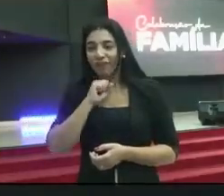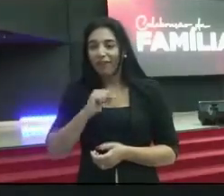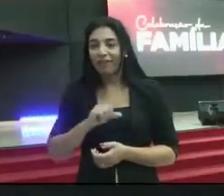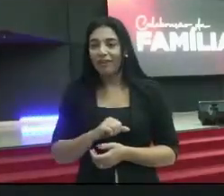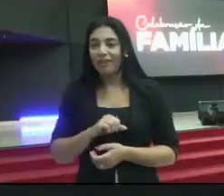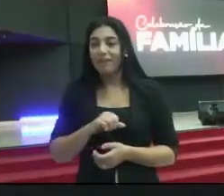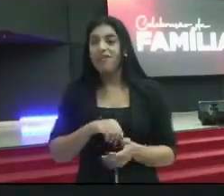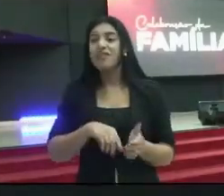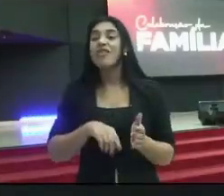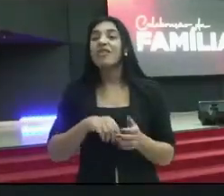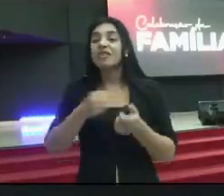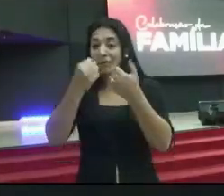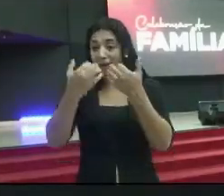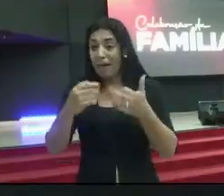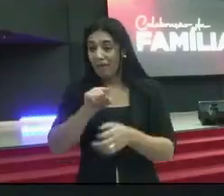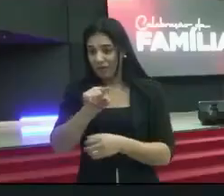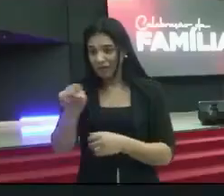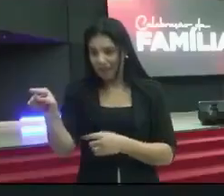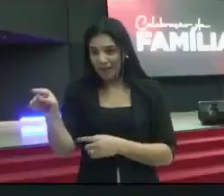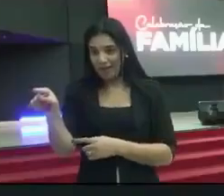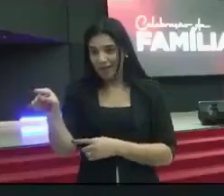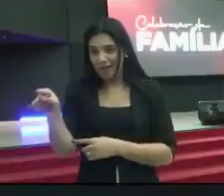Sabe o que eu estou querendo te dizer? Olhe para cá.